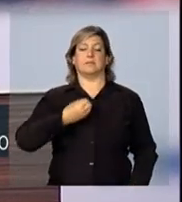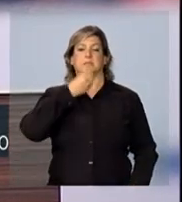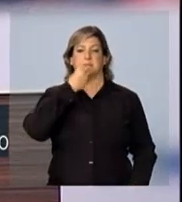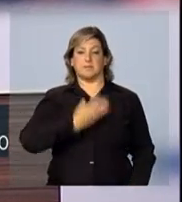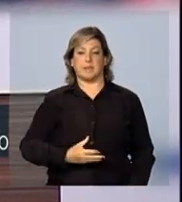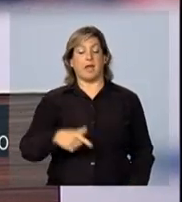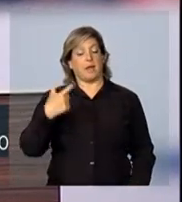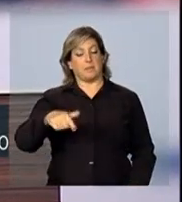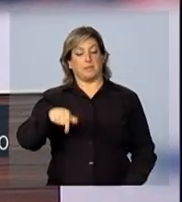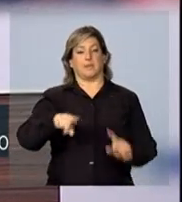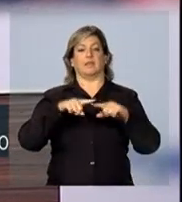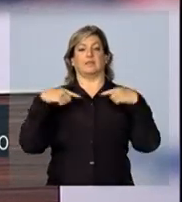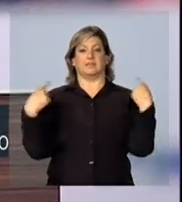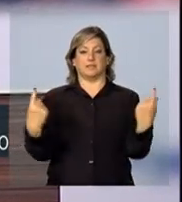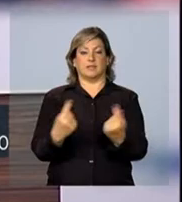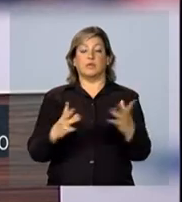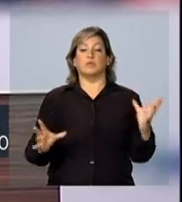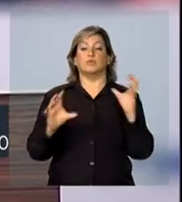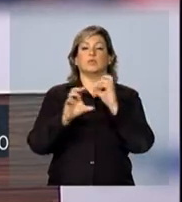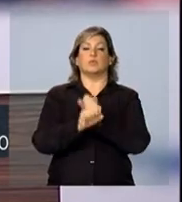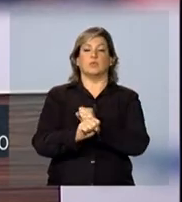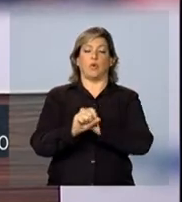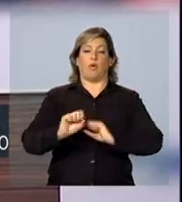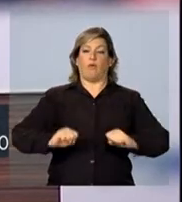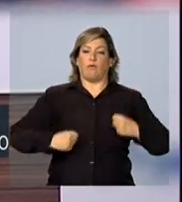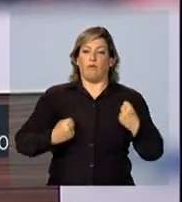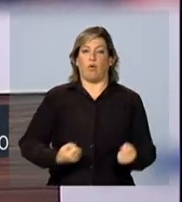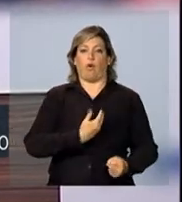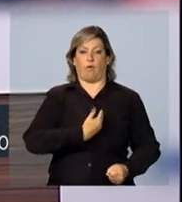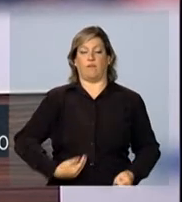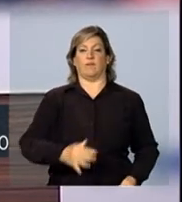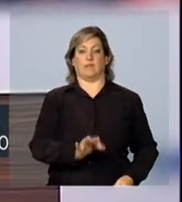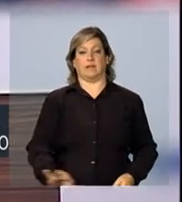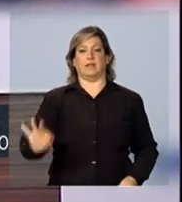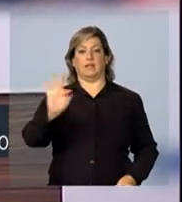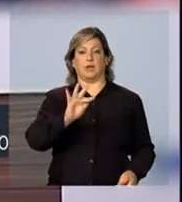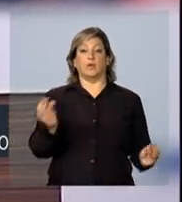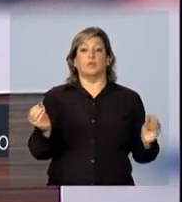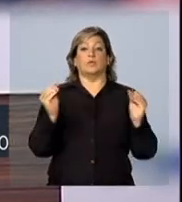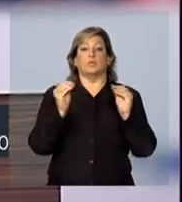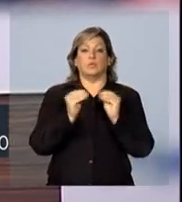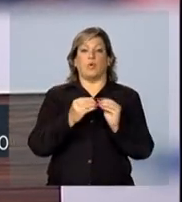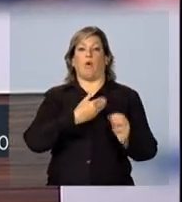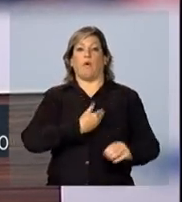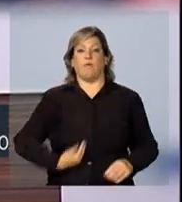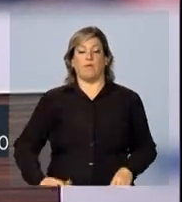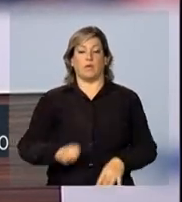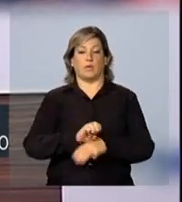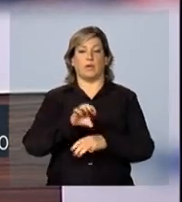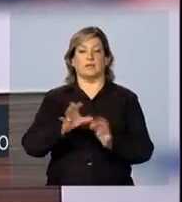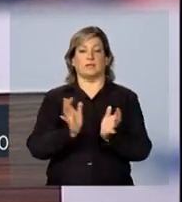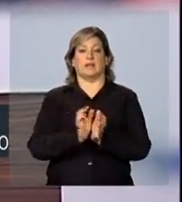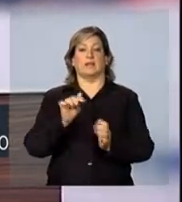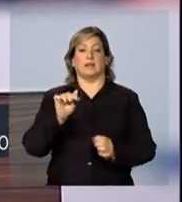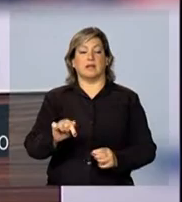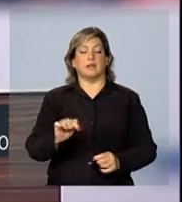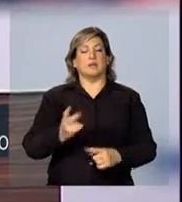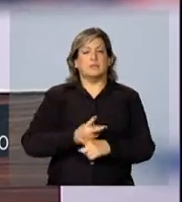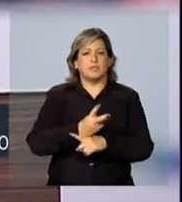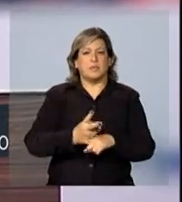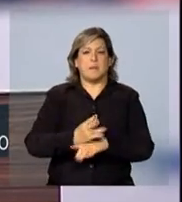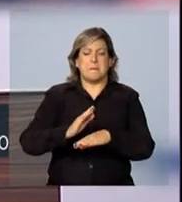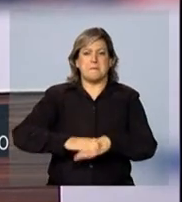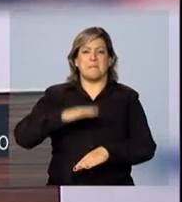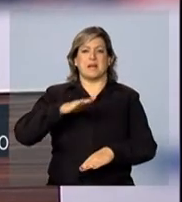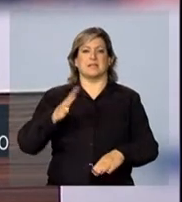mais este ato que toma os esforços do Governo Federal junto com o governo do estado na busca de